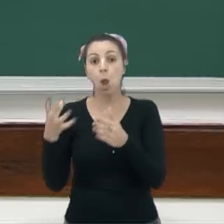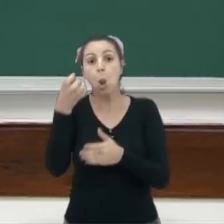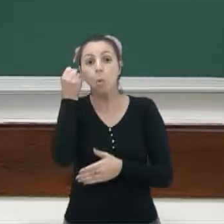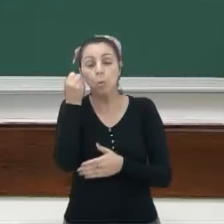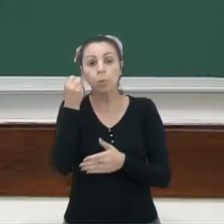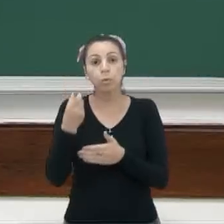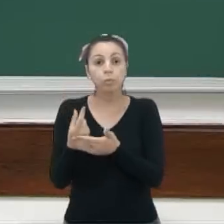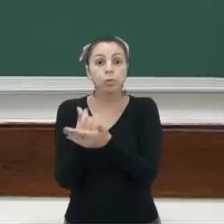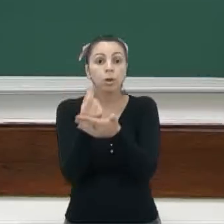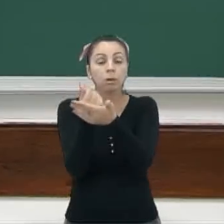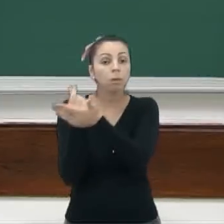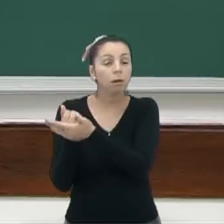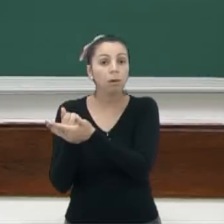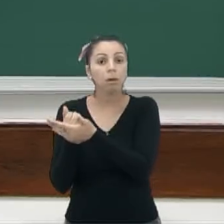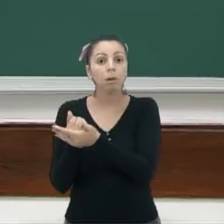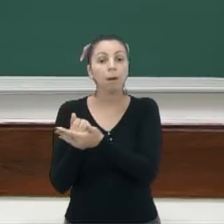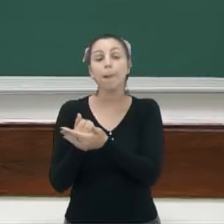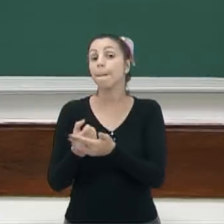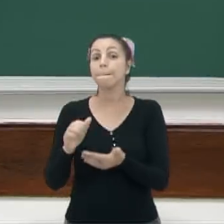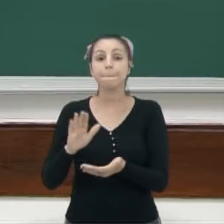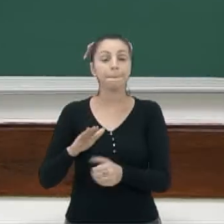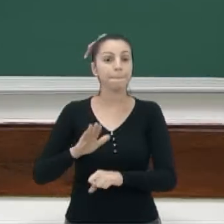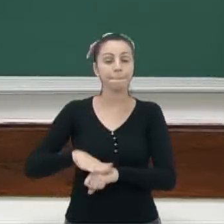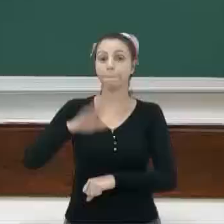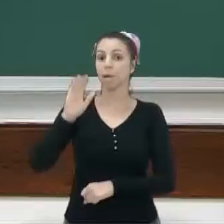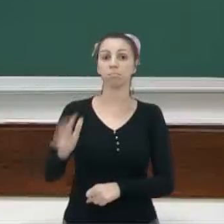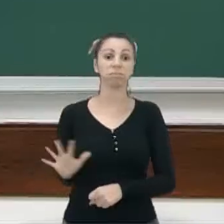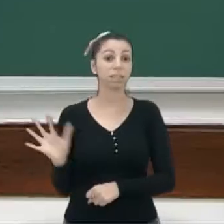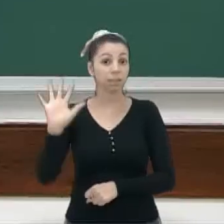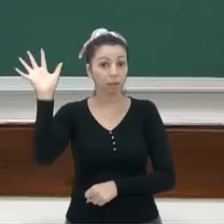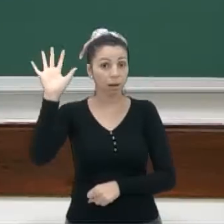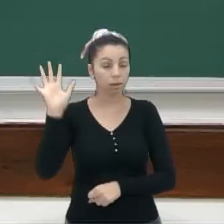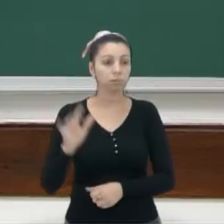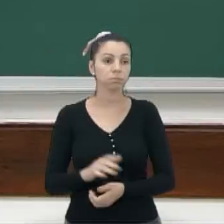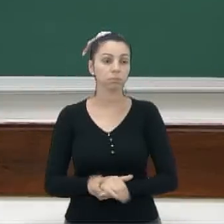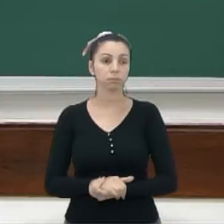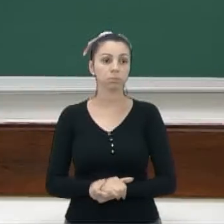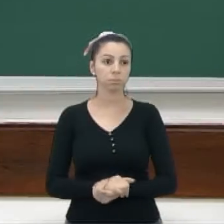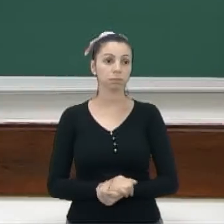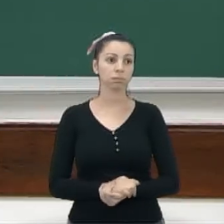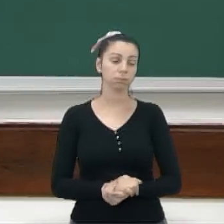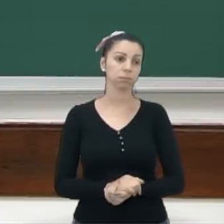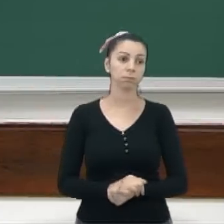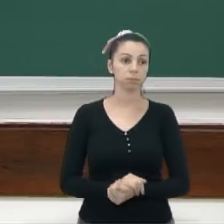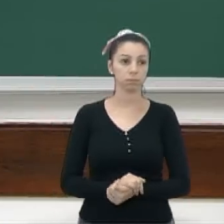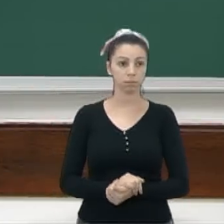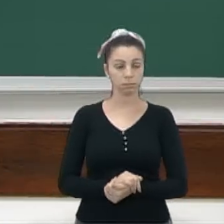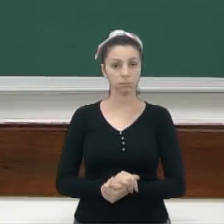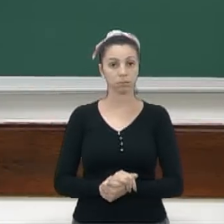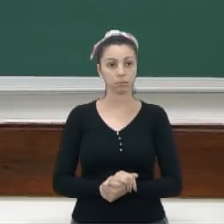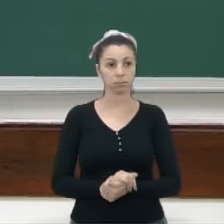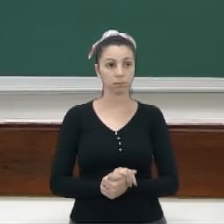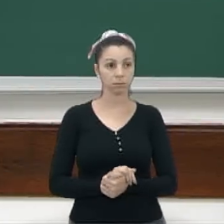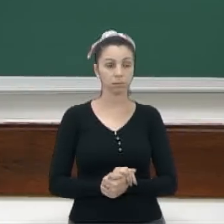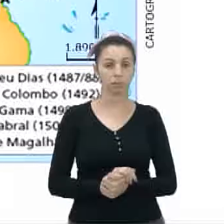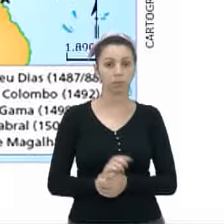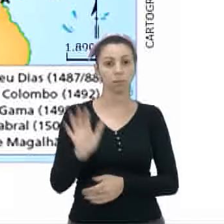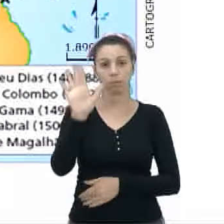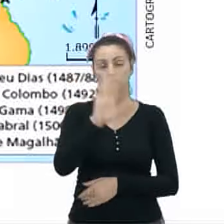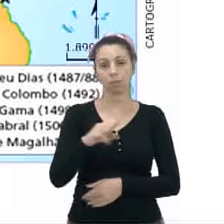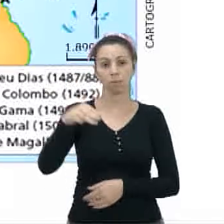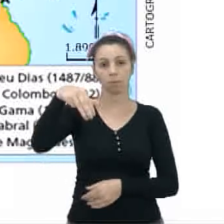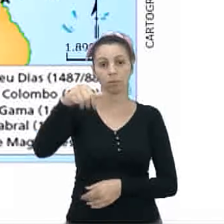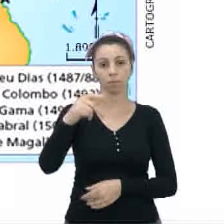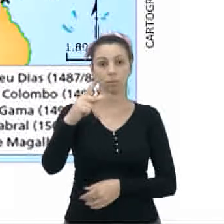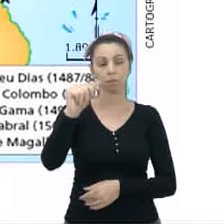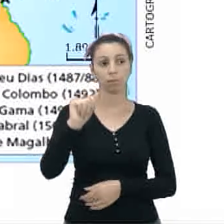lucro deles em cima. Então você sempre está pagando mais por esse produto. Tá? Daí aqui novamente o mapa das